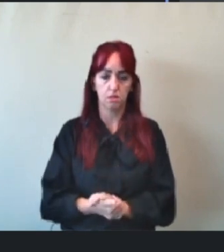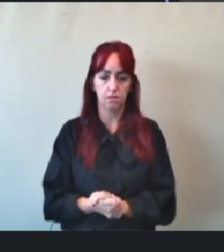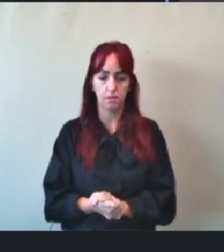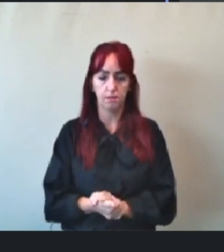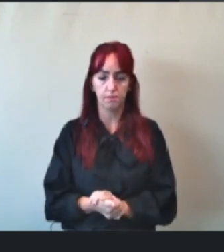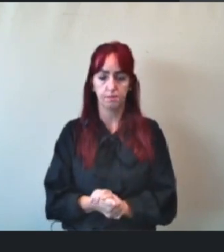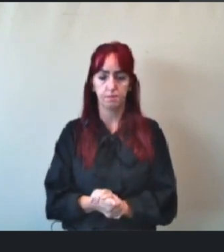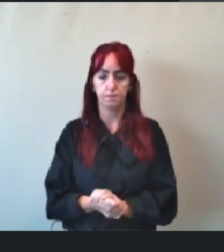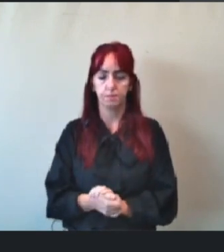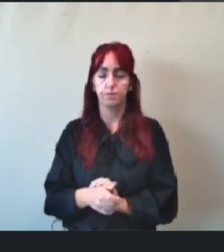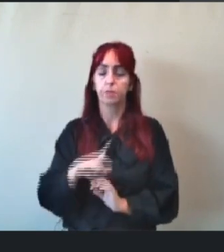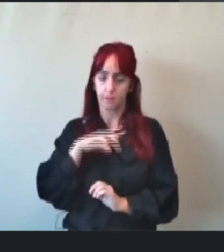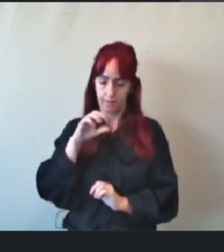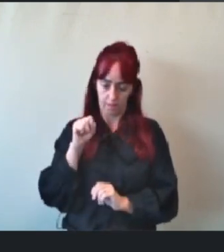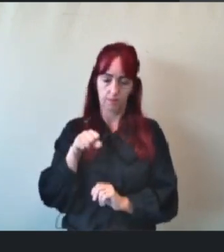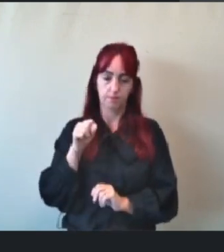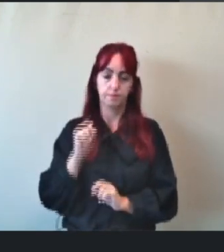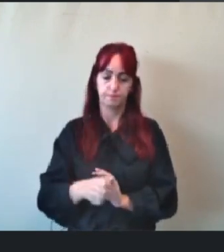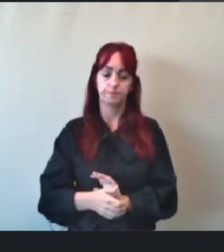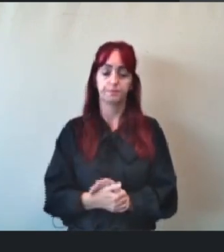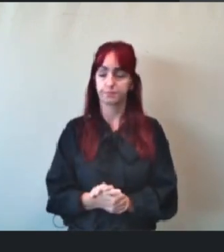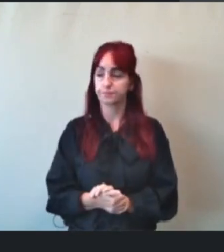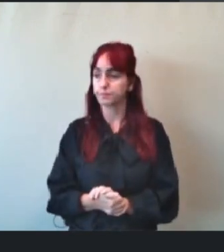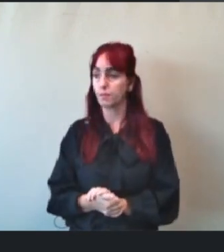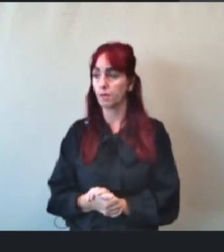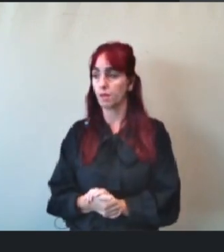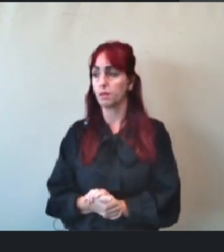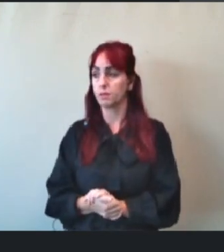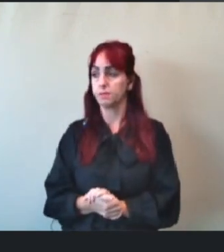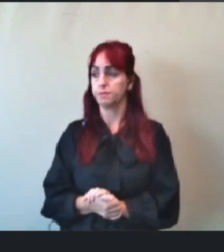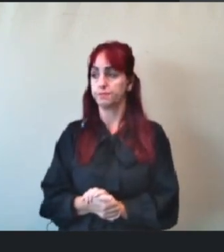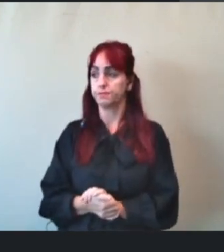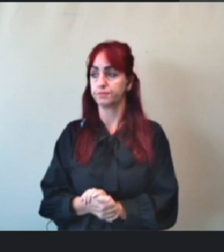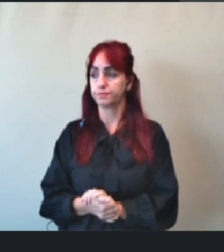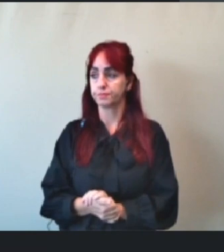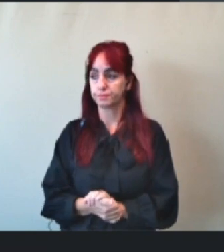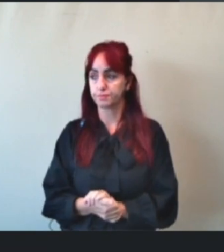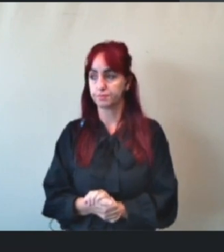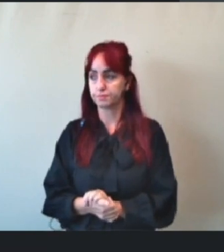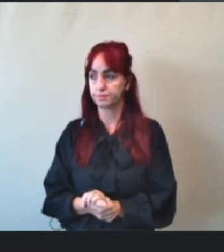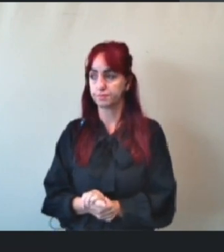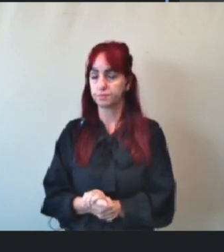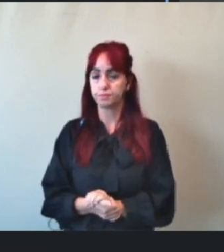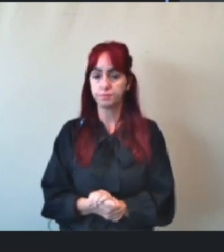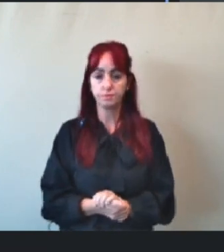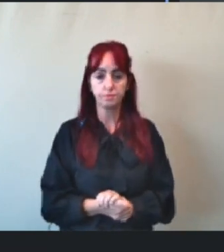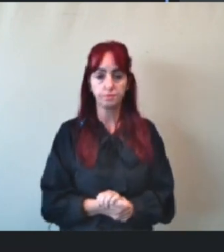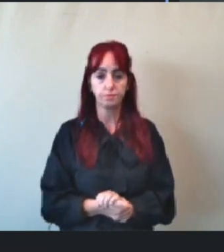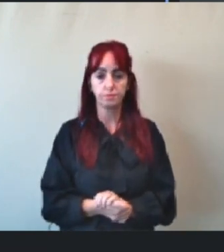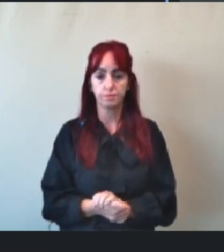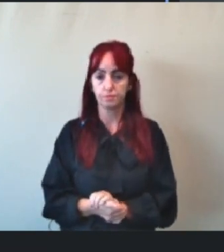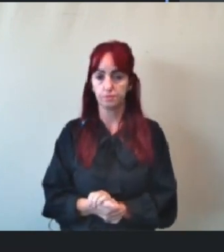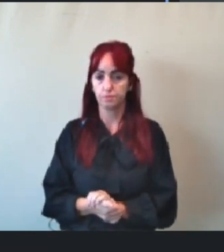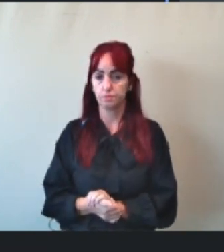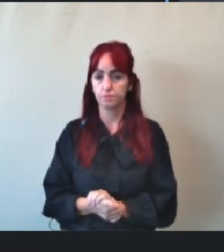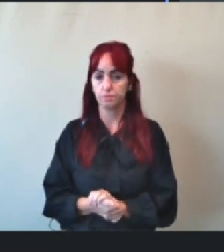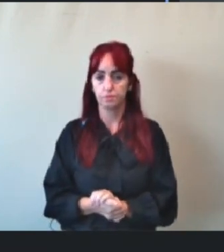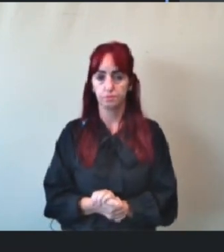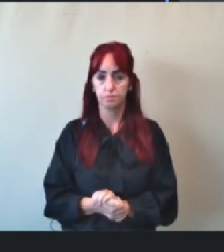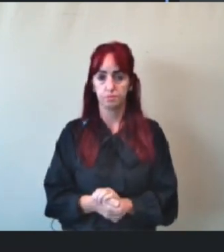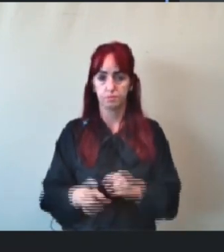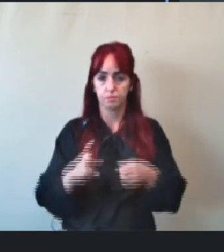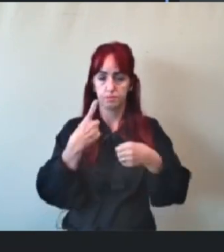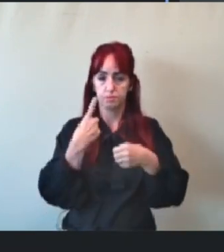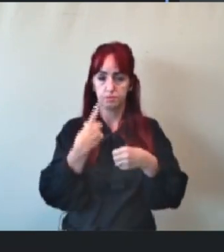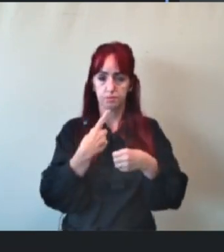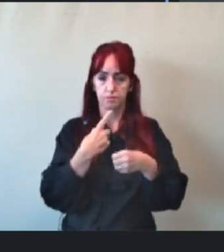Estou. Ricardo, por favor, se sinta à vontade, viu? Estamos te ouvindo. Eu posso deixar minha câmera desligada por